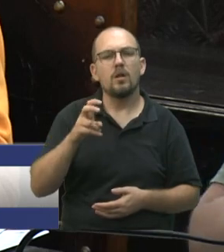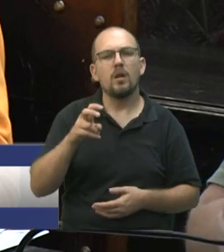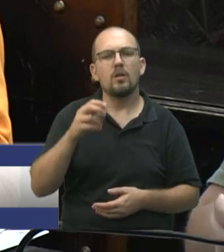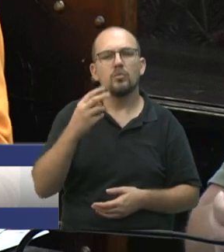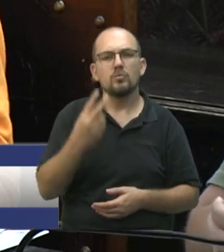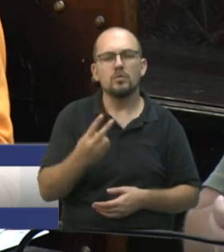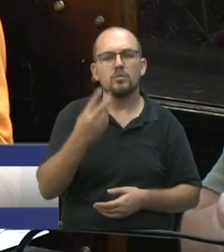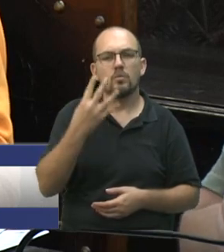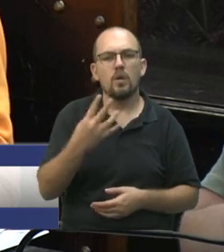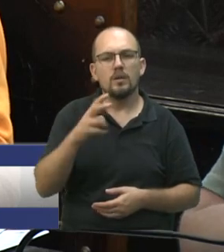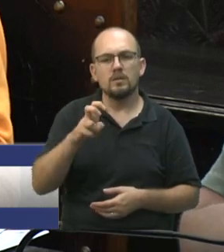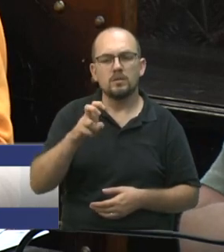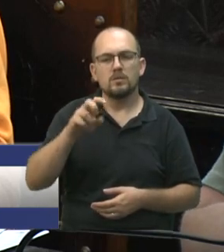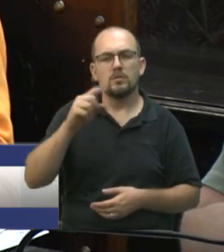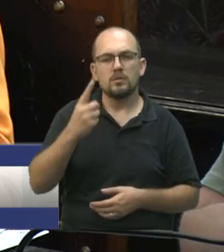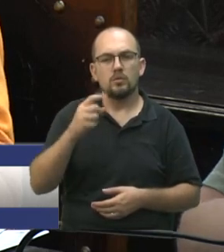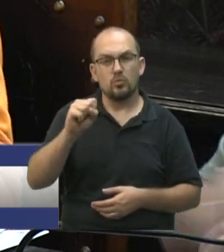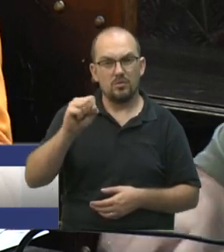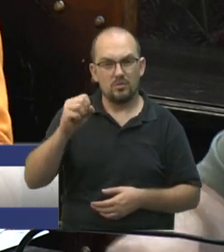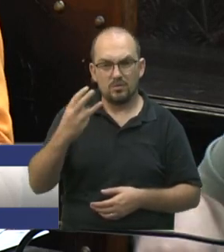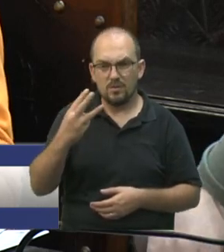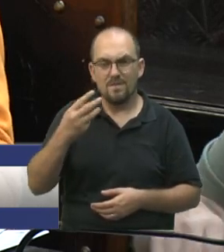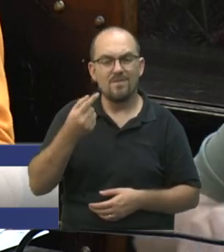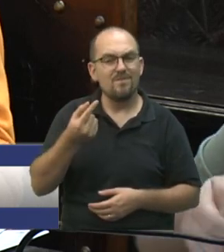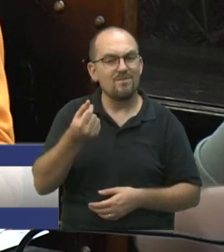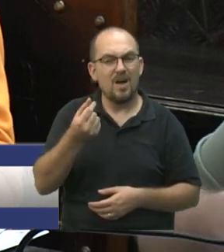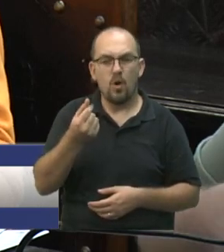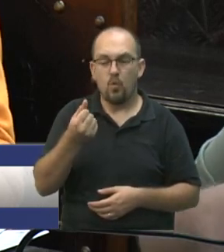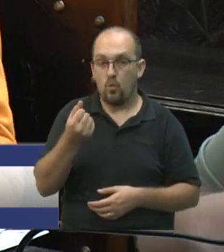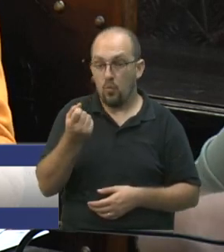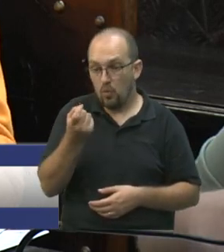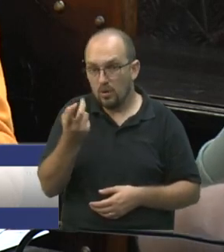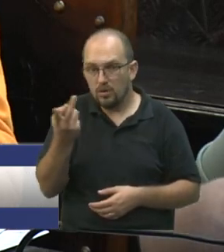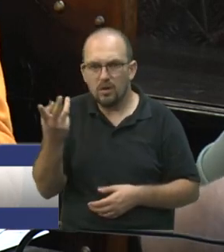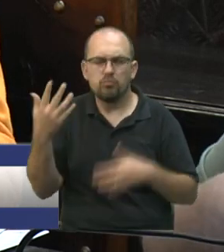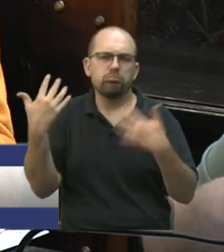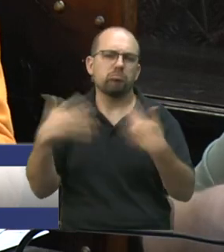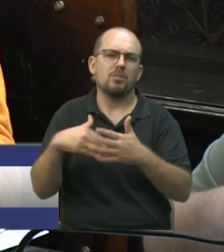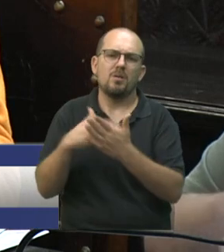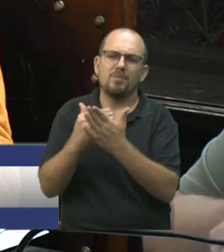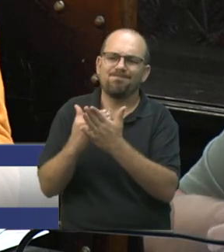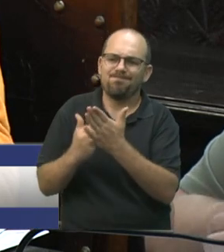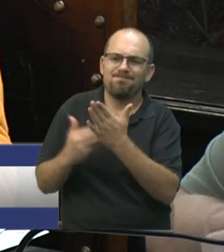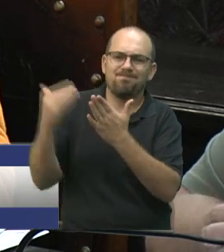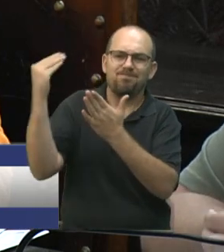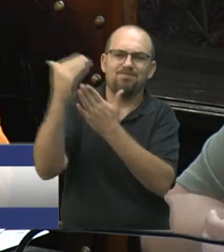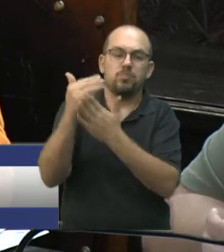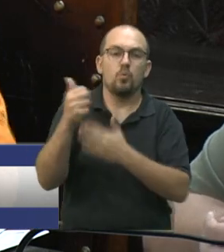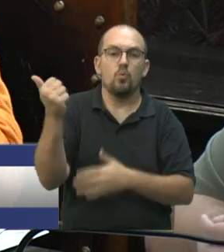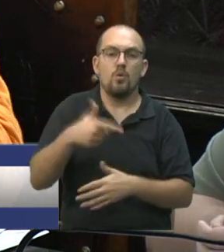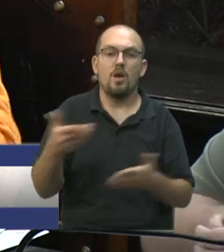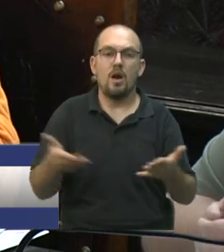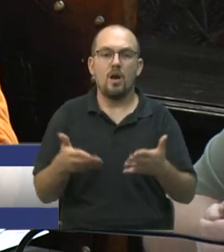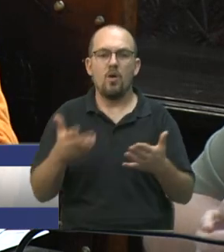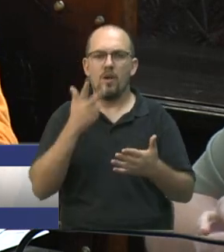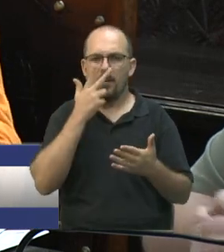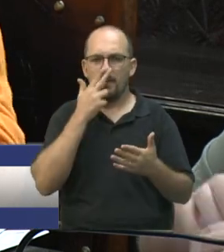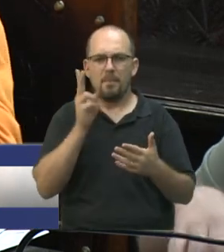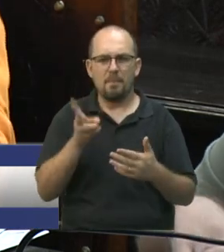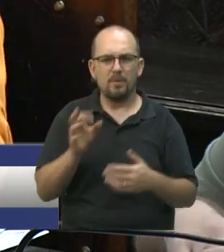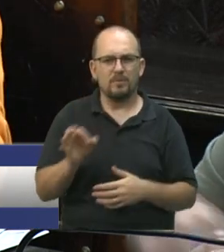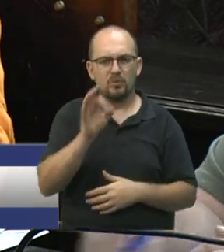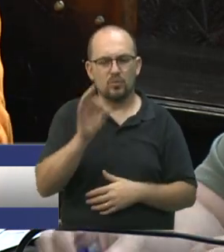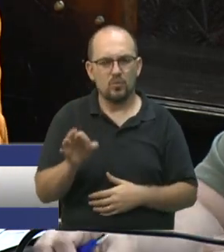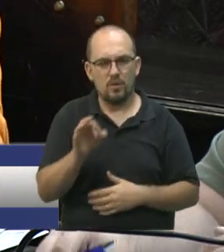245,183. Então, o valor é muito superior, valor numérico, é muito superior do que agora, em que pese ser o mesmo